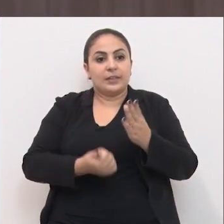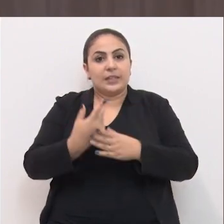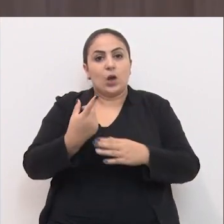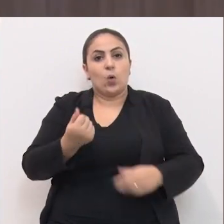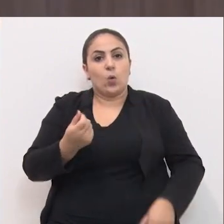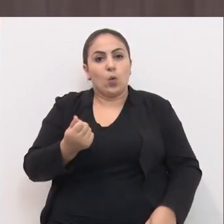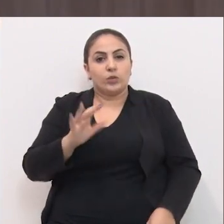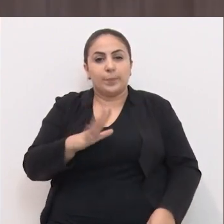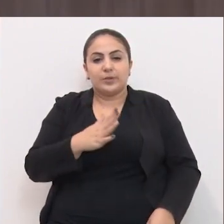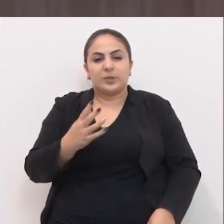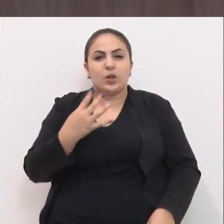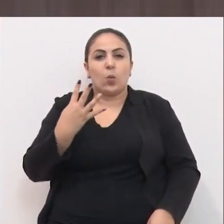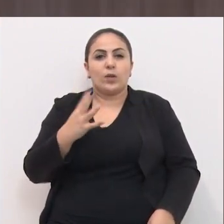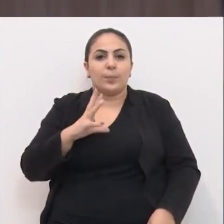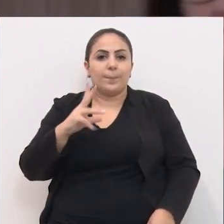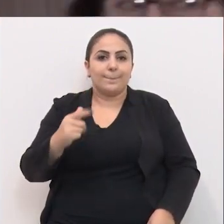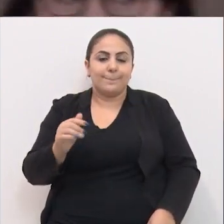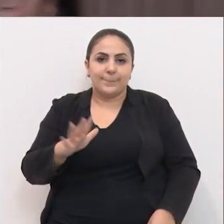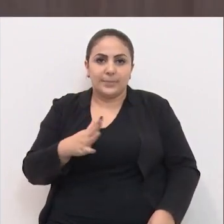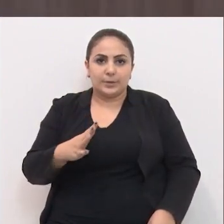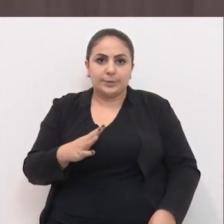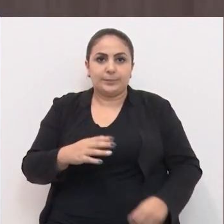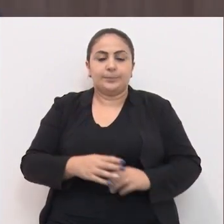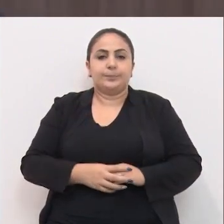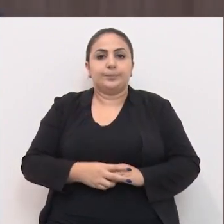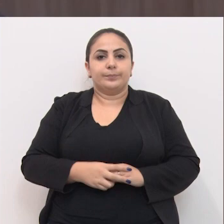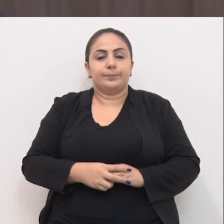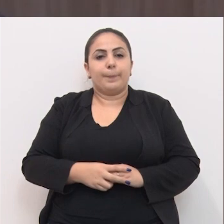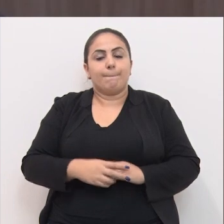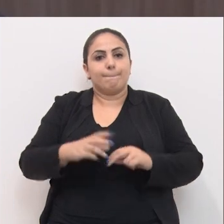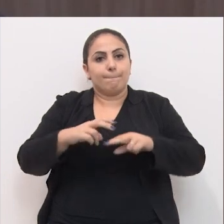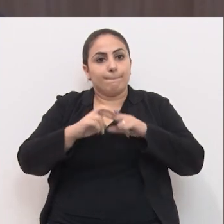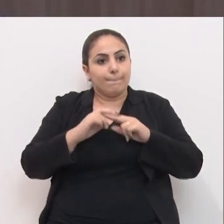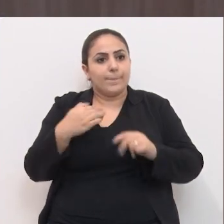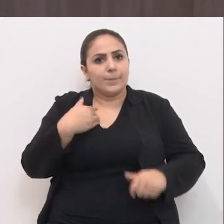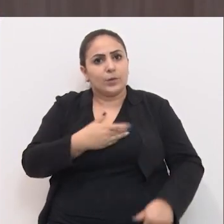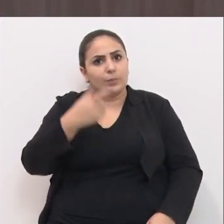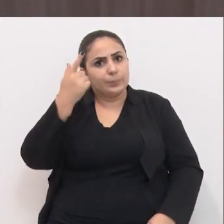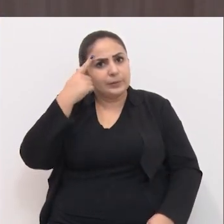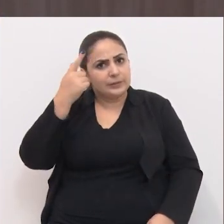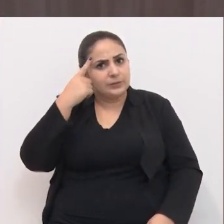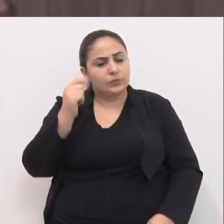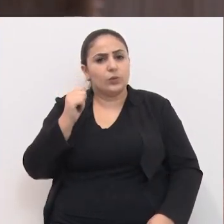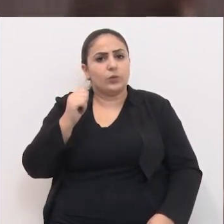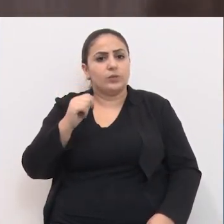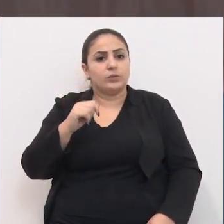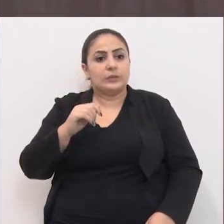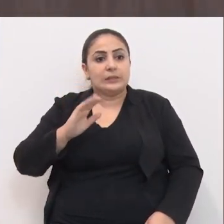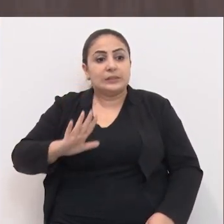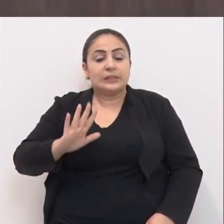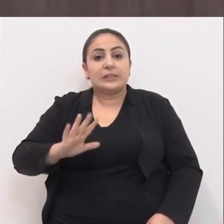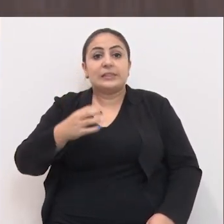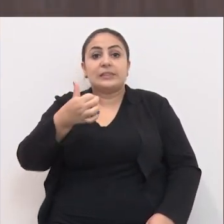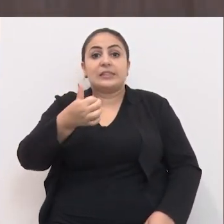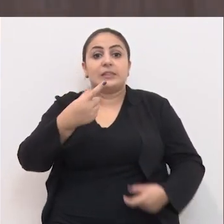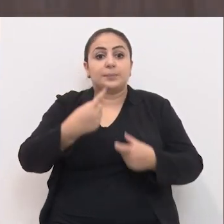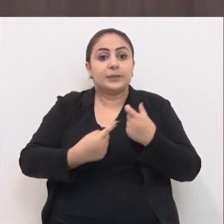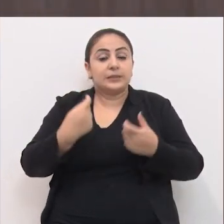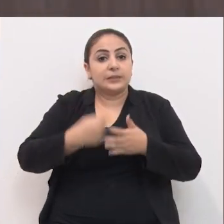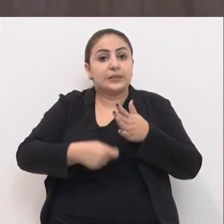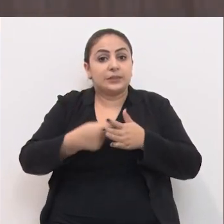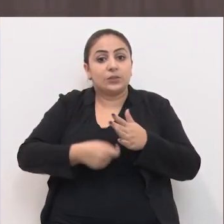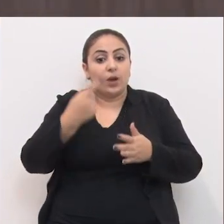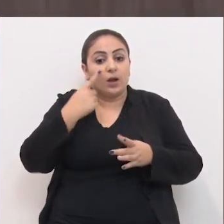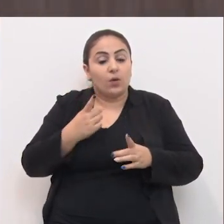seriam as beneficiadas dentro desse projeto. É a transformação de um bairro inteiro para baixa renda, tá,